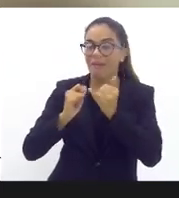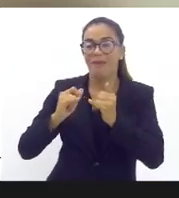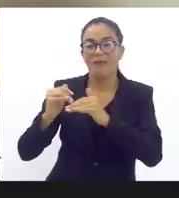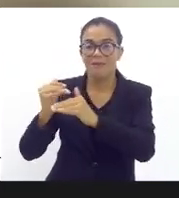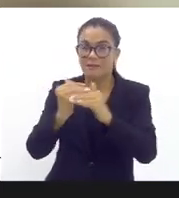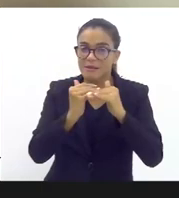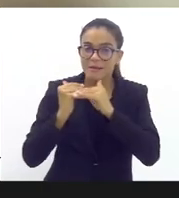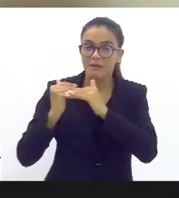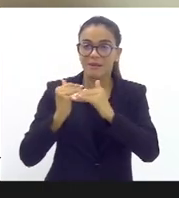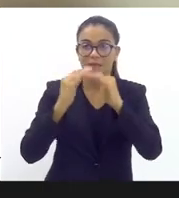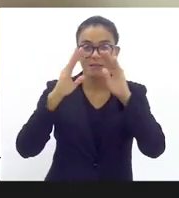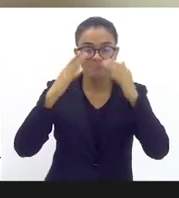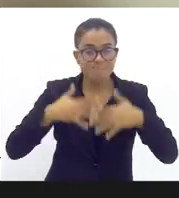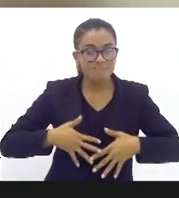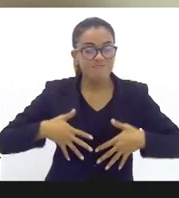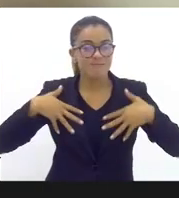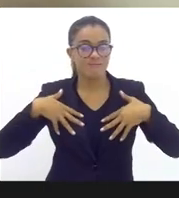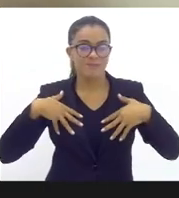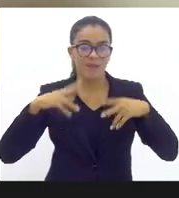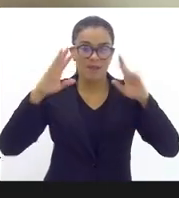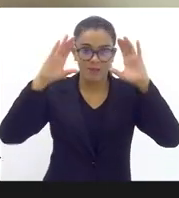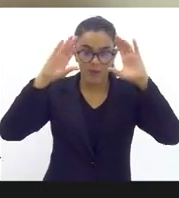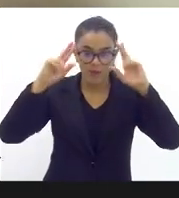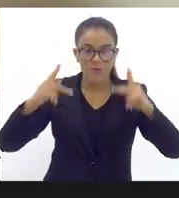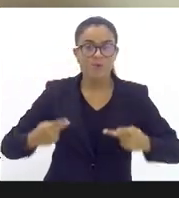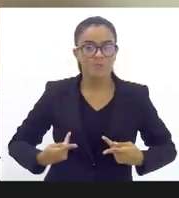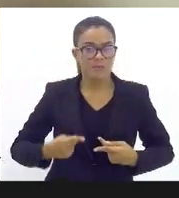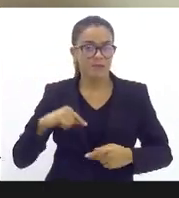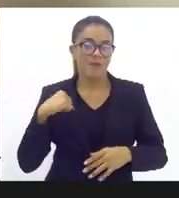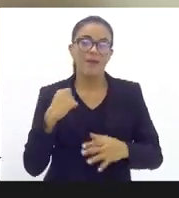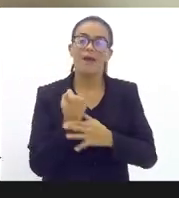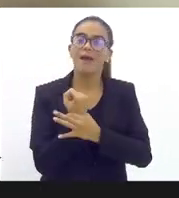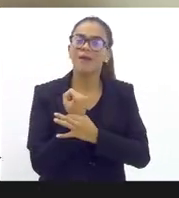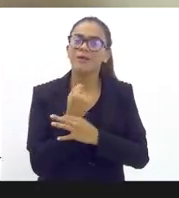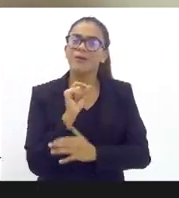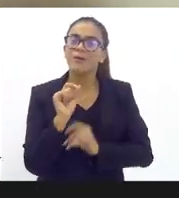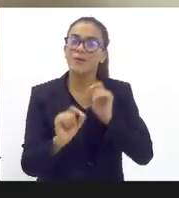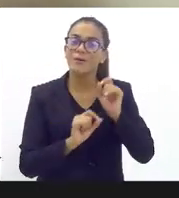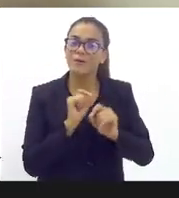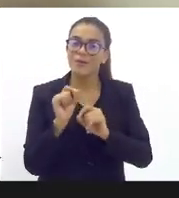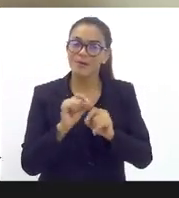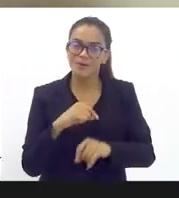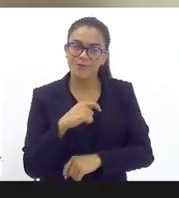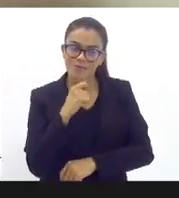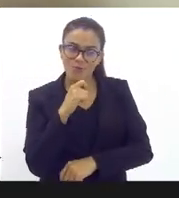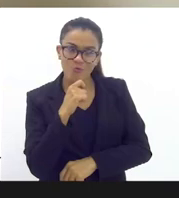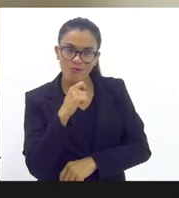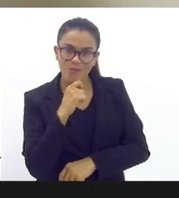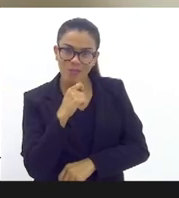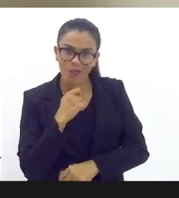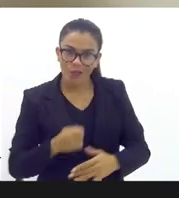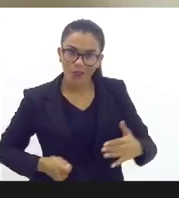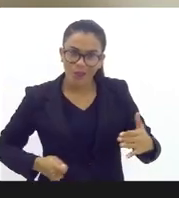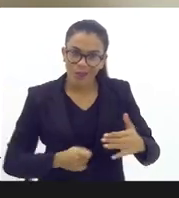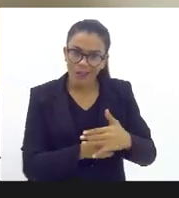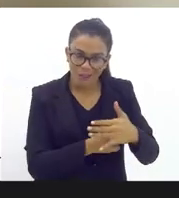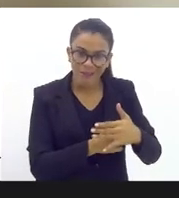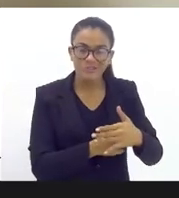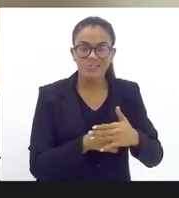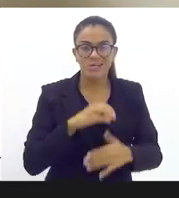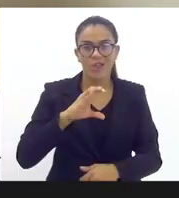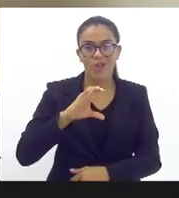pessoa humana, entre outros, que garantem que nós, se não temos como exigir que as